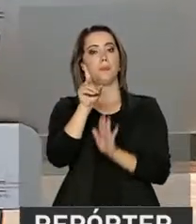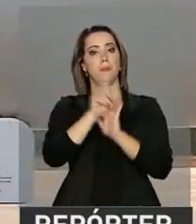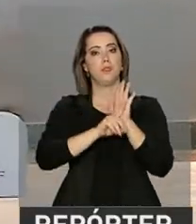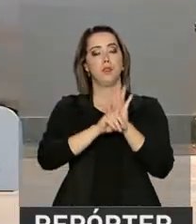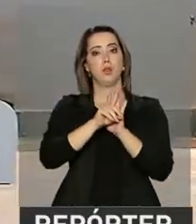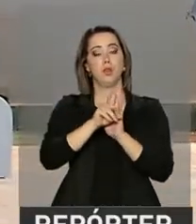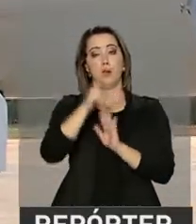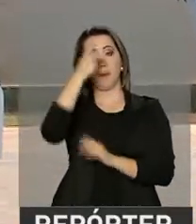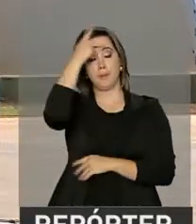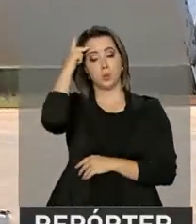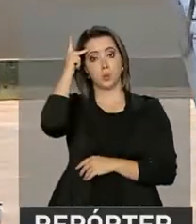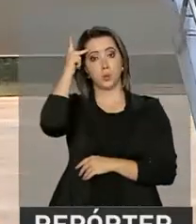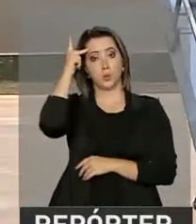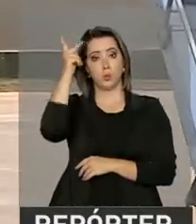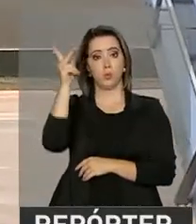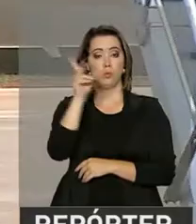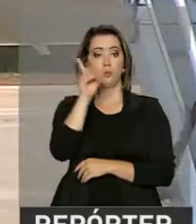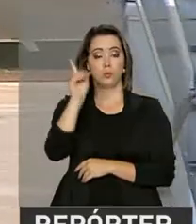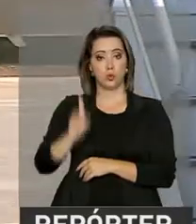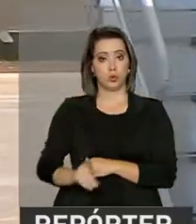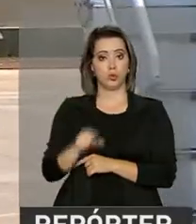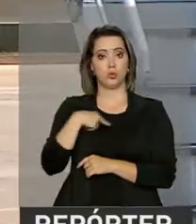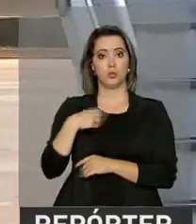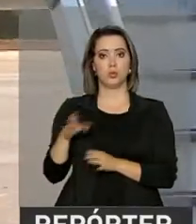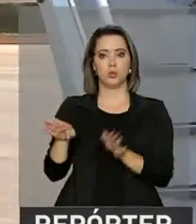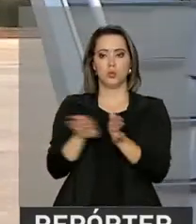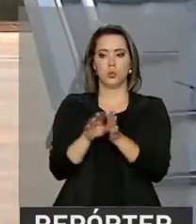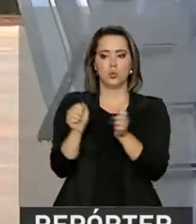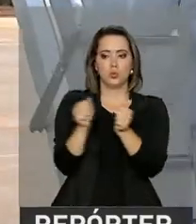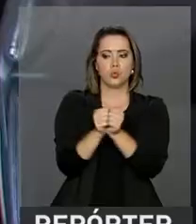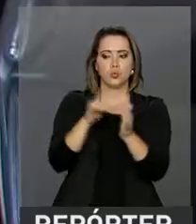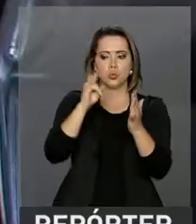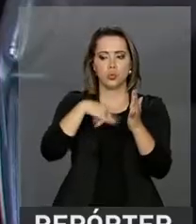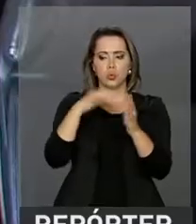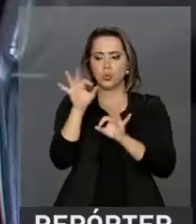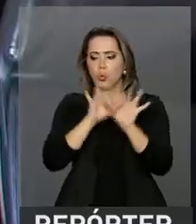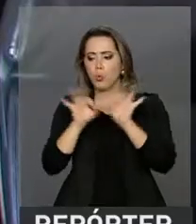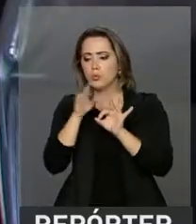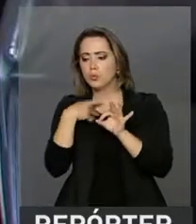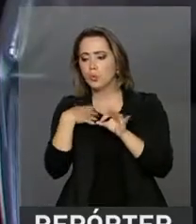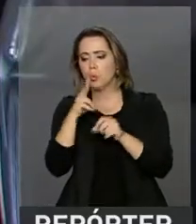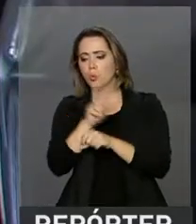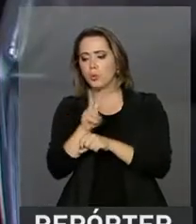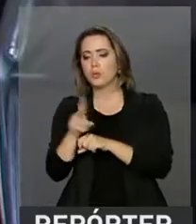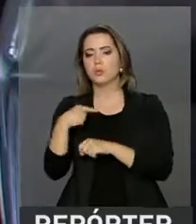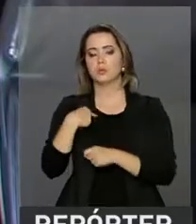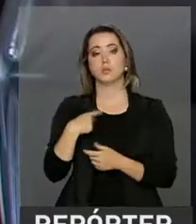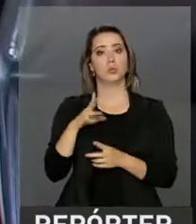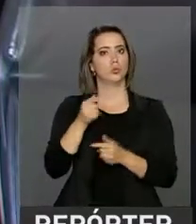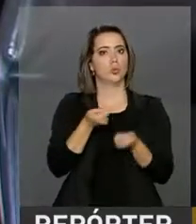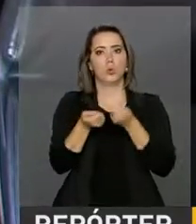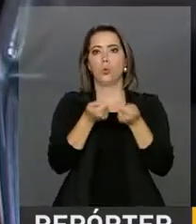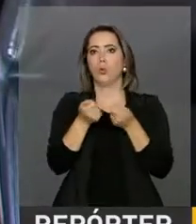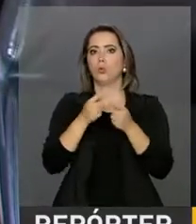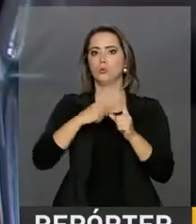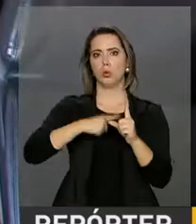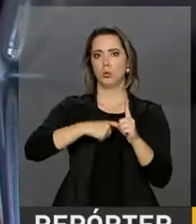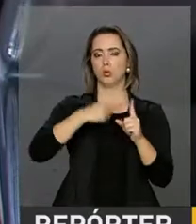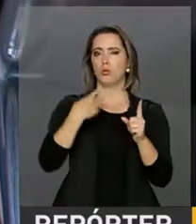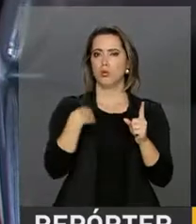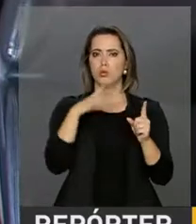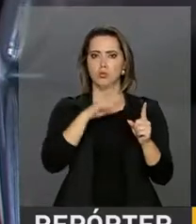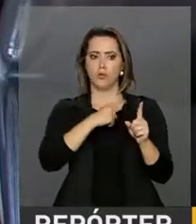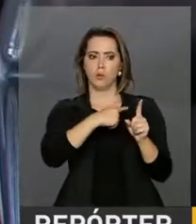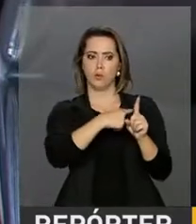Arquivo Nacional seguiu do Rio para Brasília no voo da FAB. Tem todo um controle de umidade, de temperatura, que a gente tira